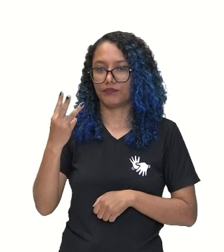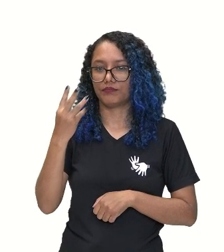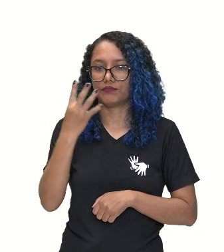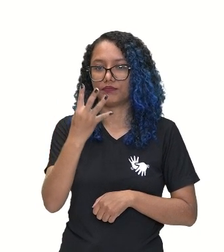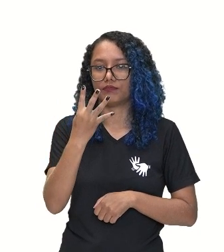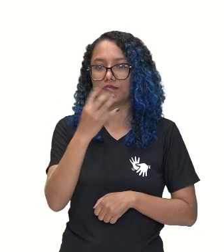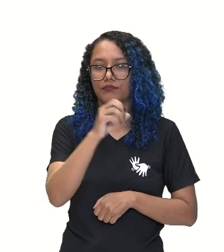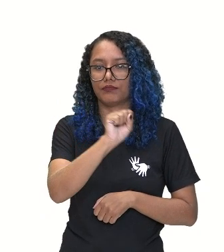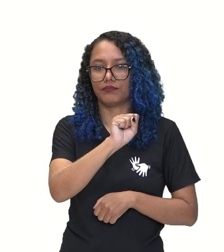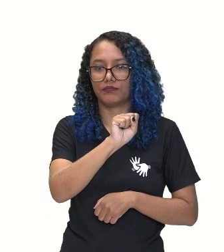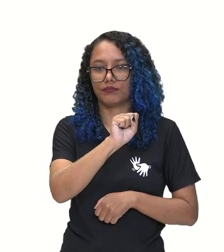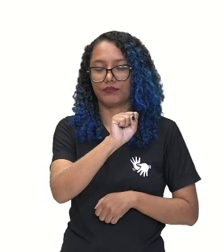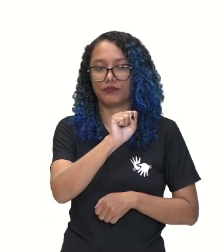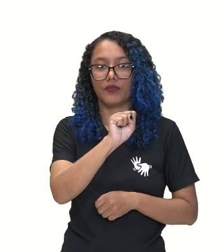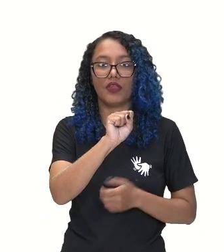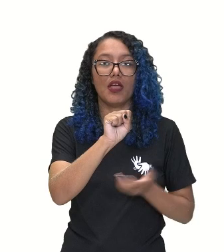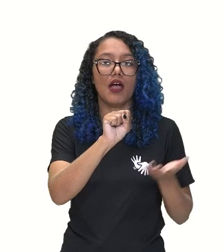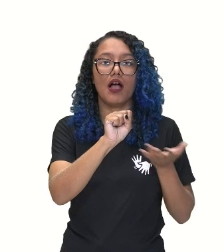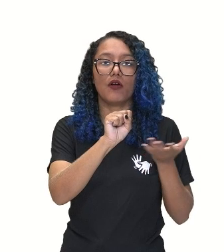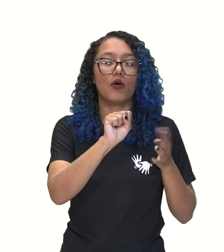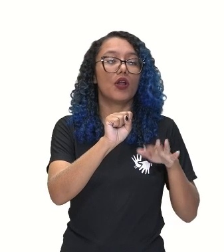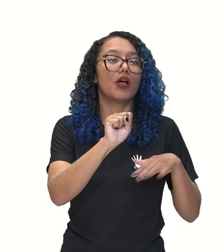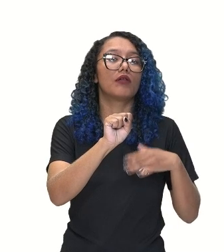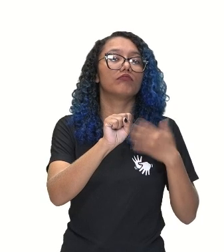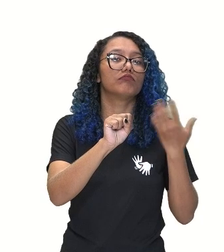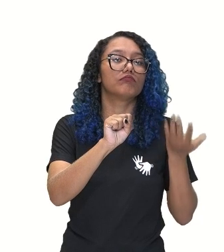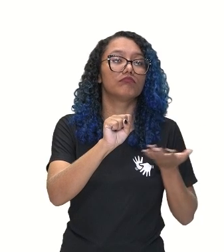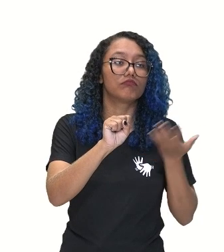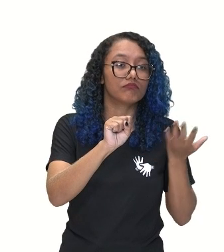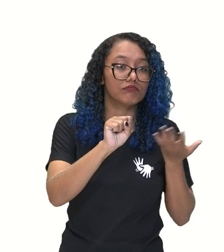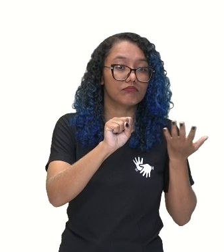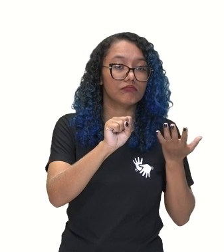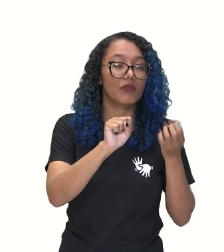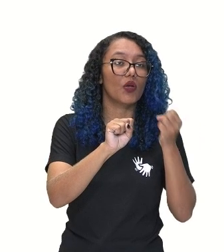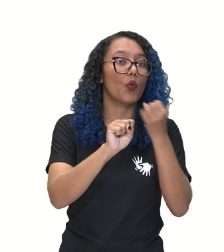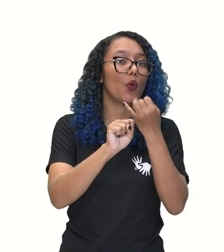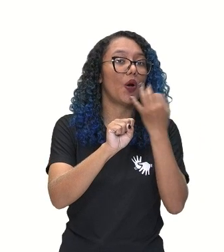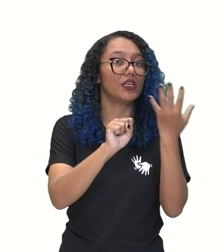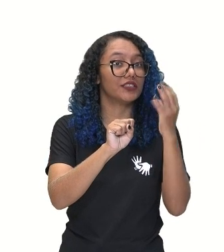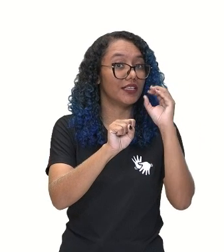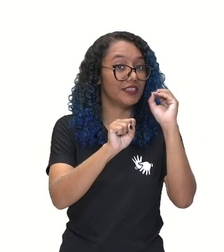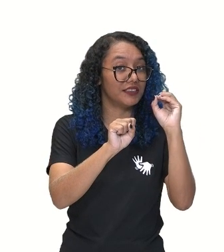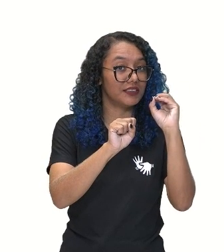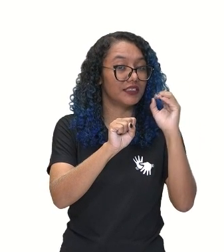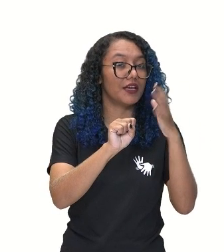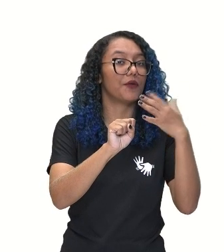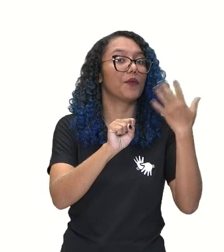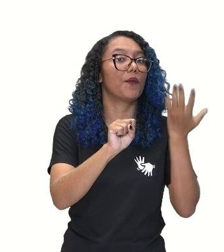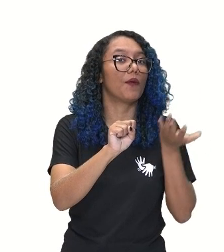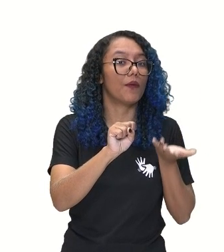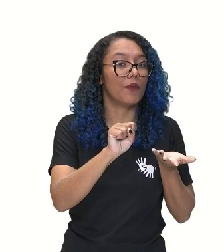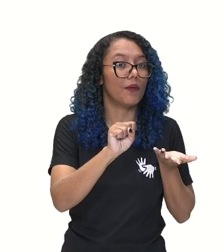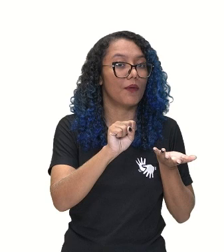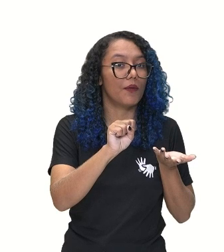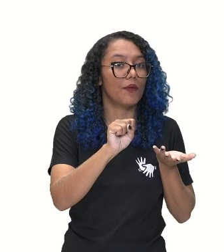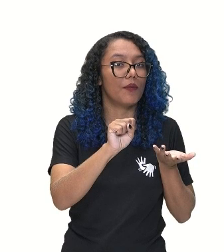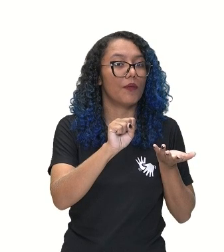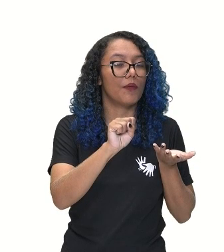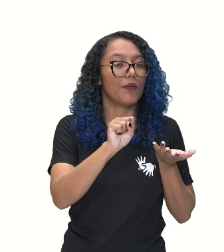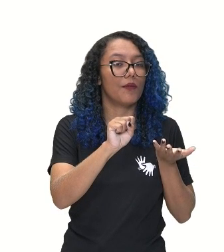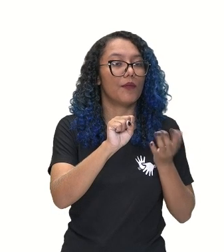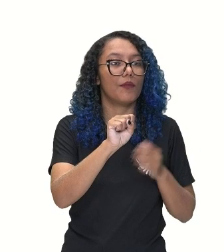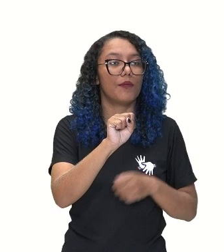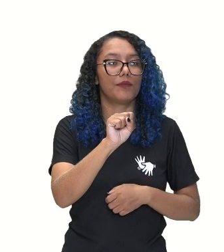conferir? Exatamente, a quantidade de zeros que aparece no denominador, considerando da direita